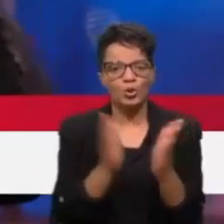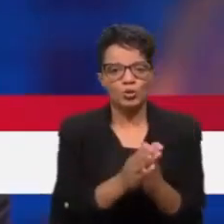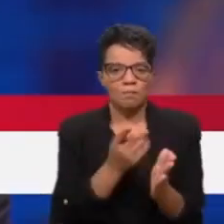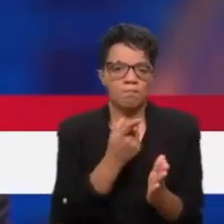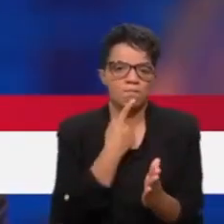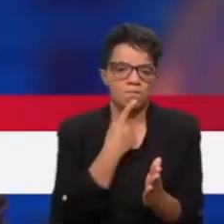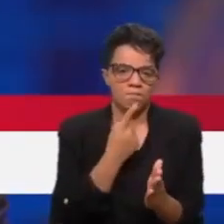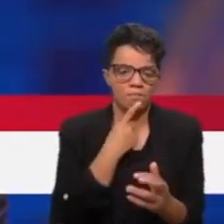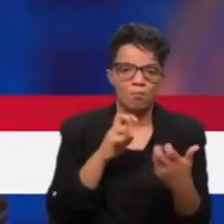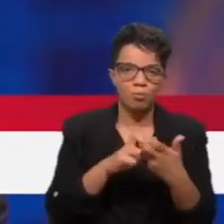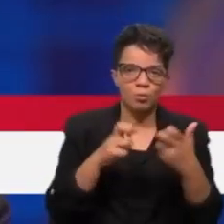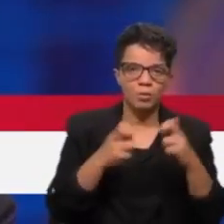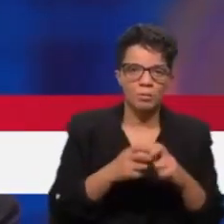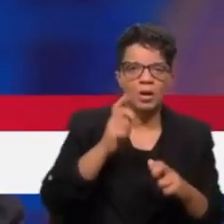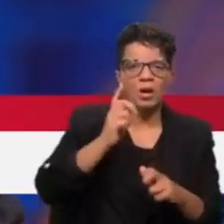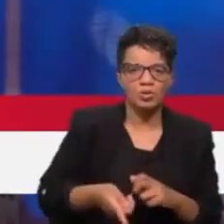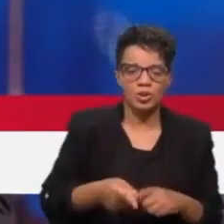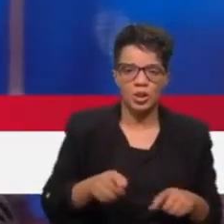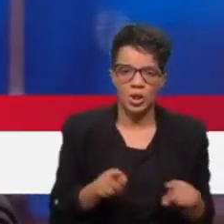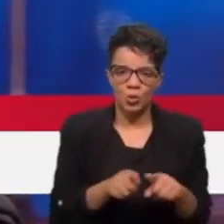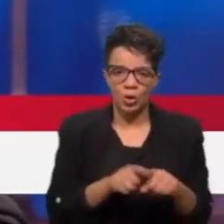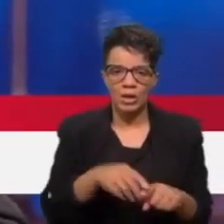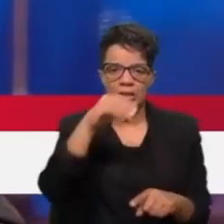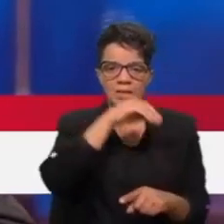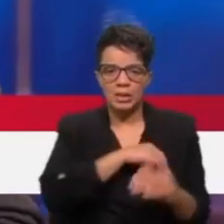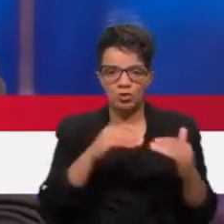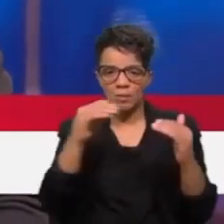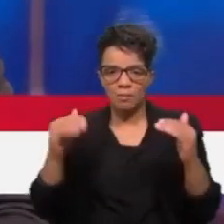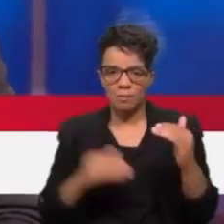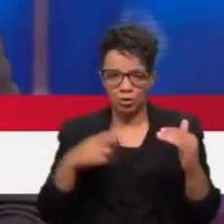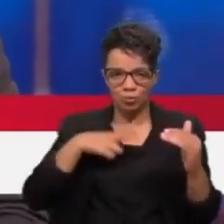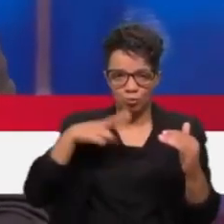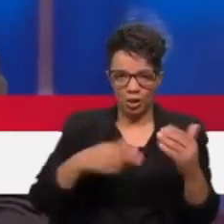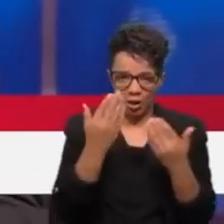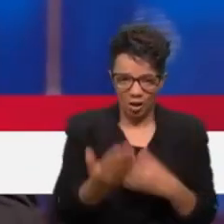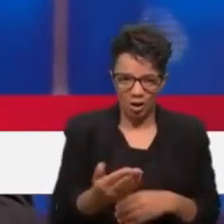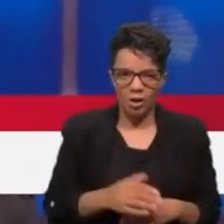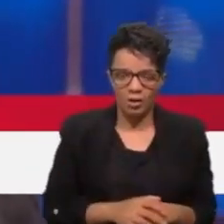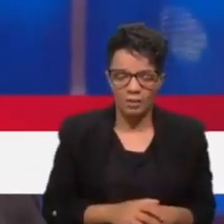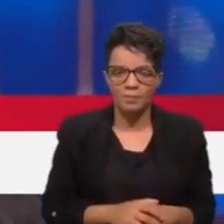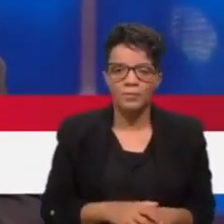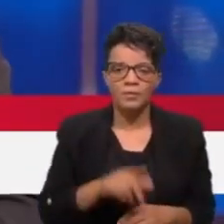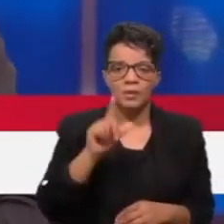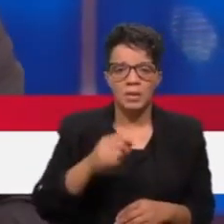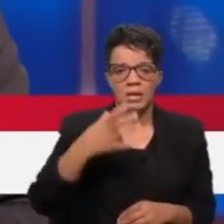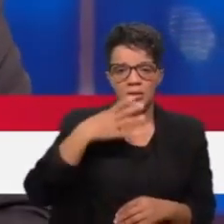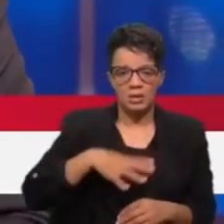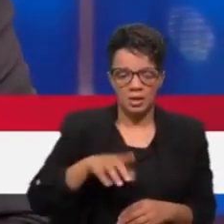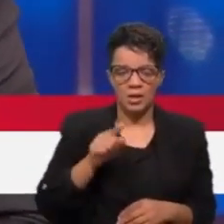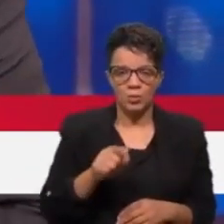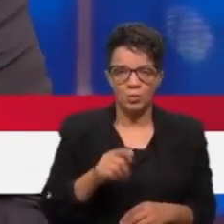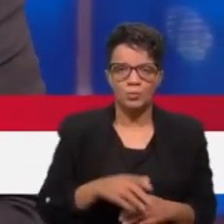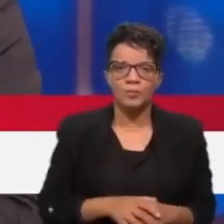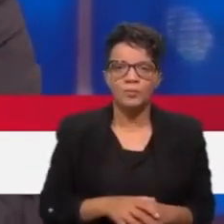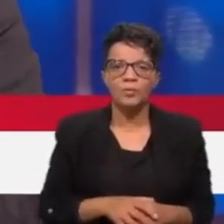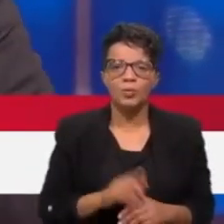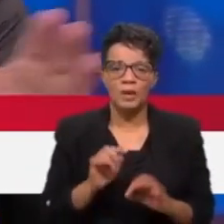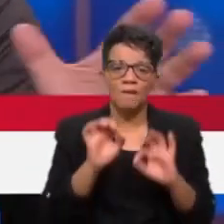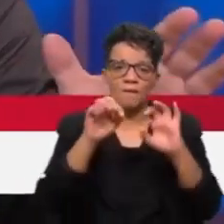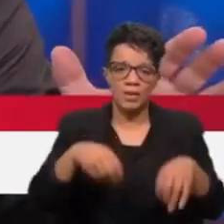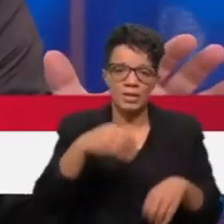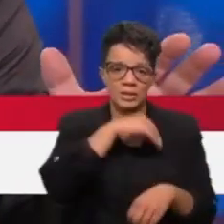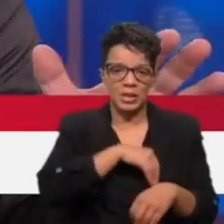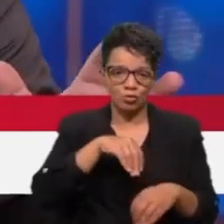percebeu que o problema é a armadilha dos salários baixos Ug e como é que sai dessa armadilha dos salários baixos pois